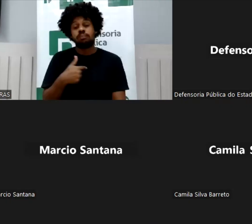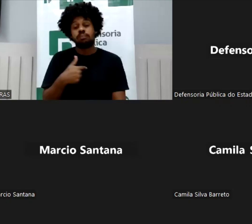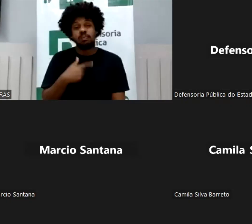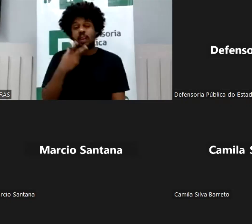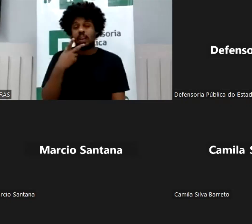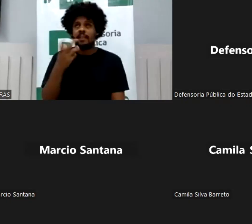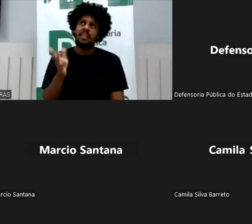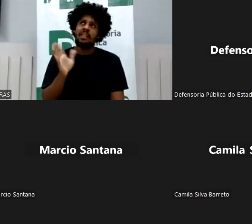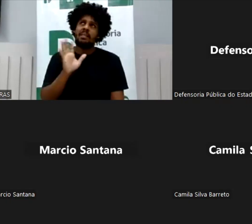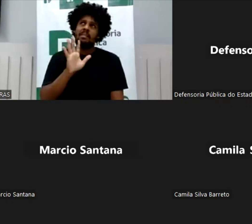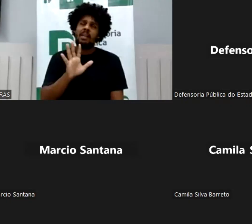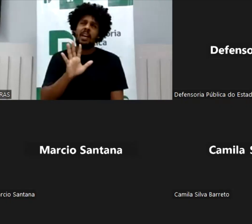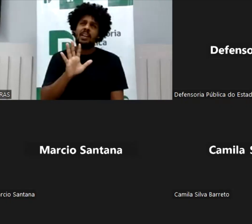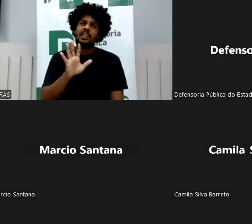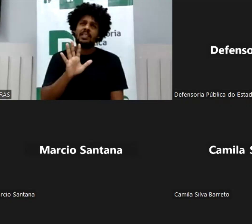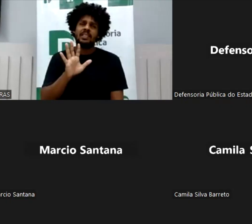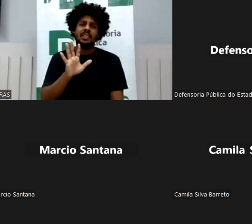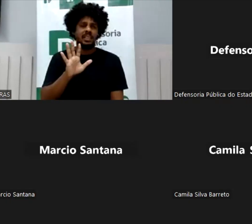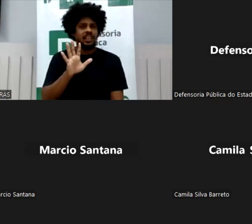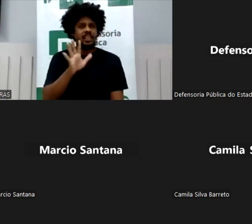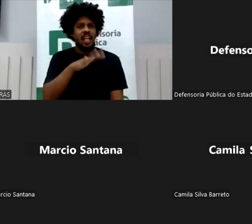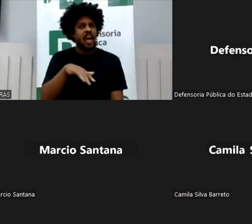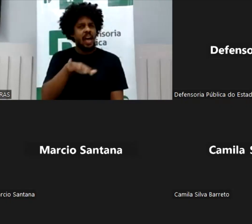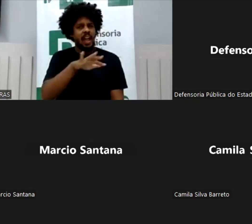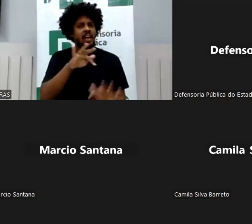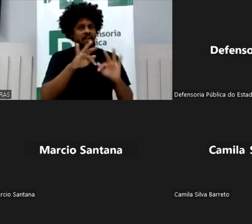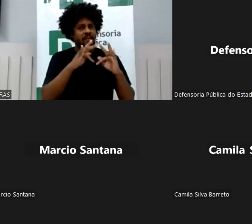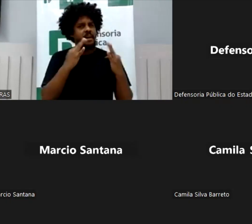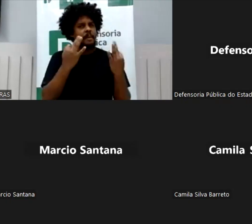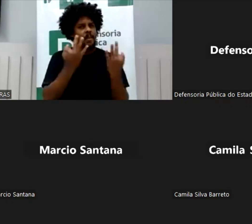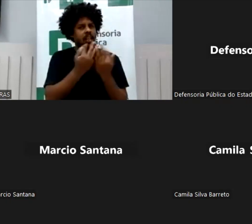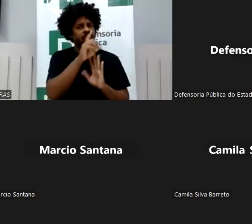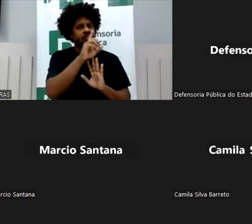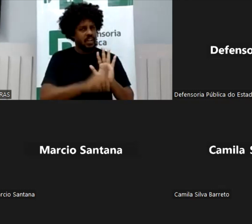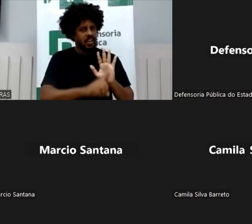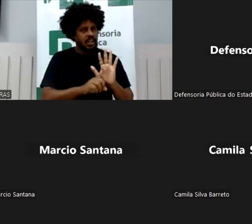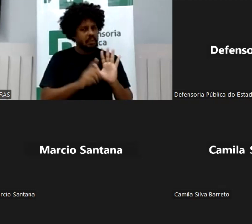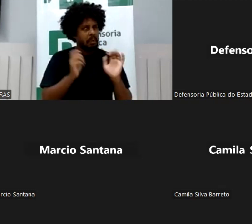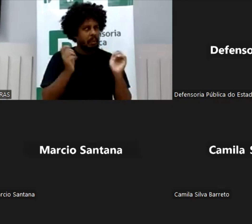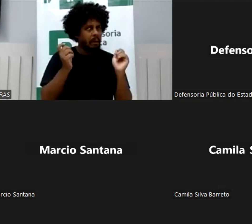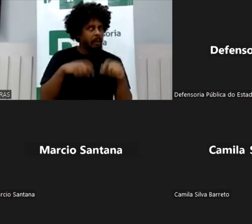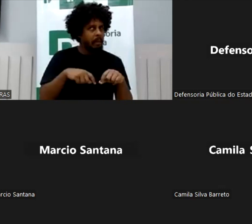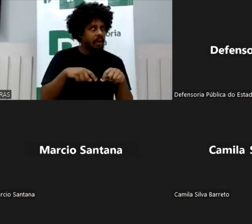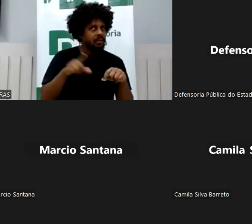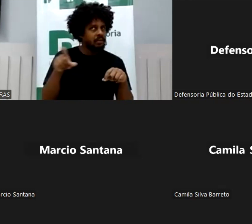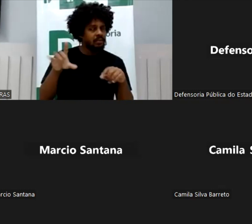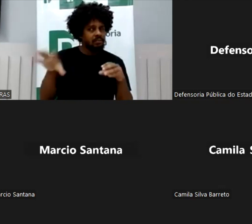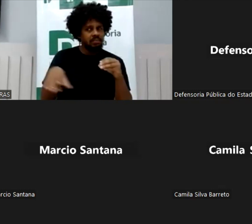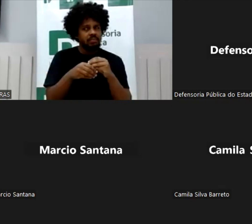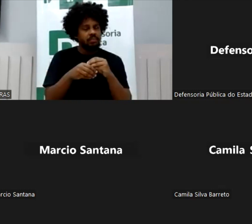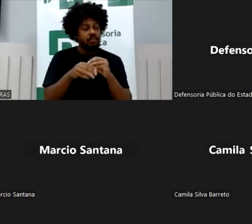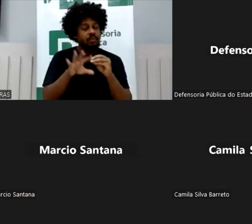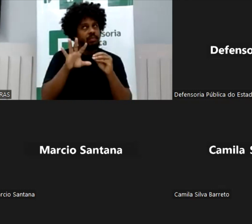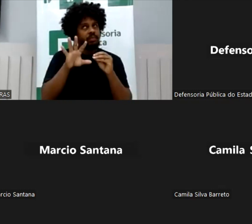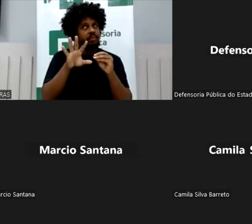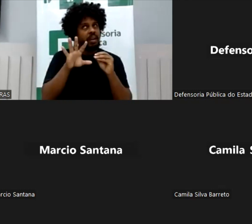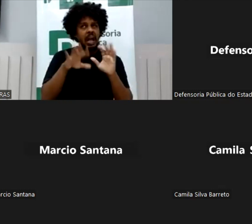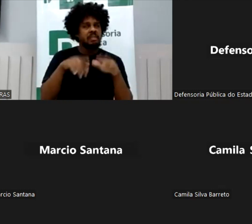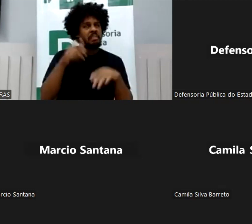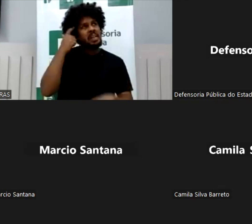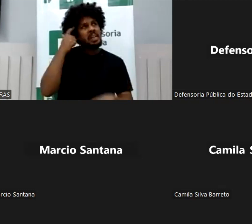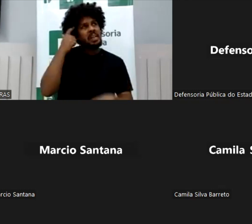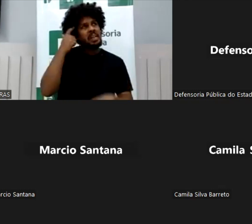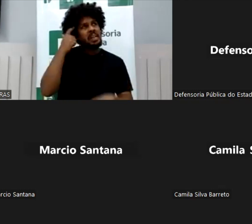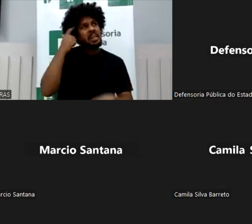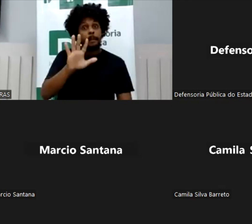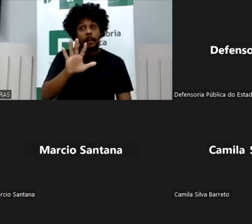para os nossos assistidos no direito de família, né? Só que quando a gente pensa, quando a gente começa a pensar e olhar que essa é uma